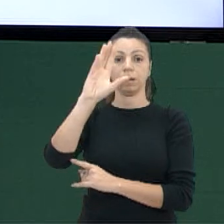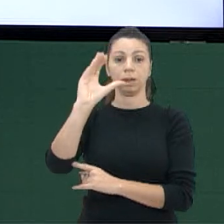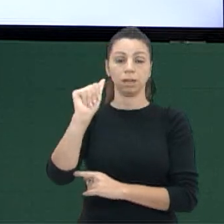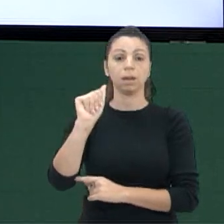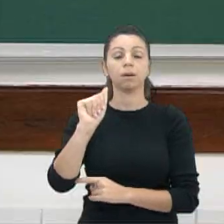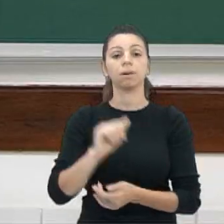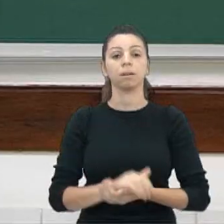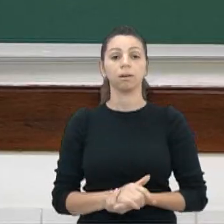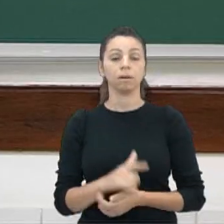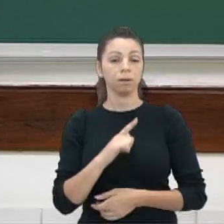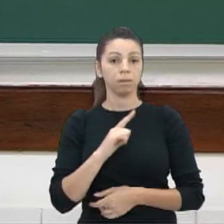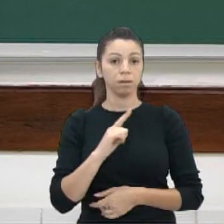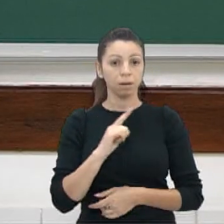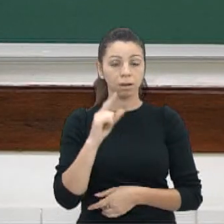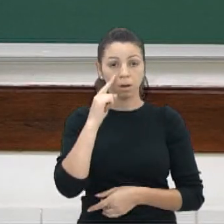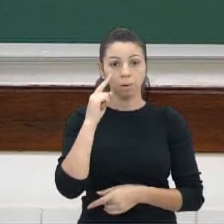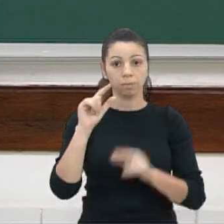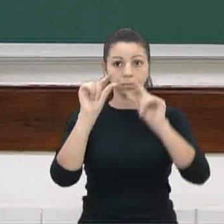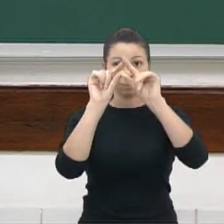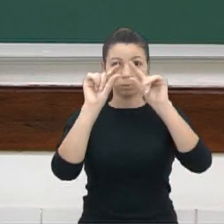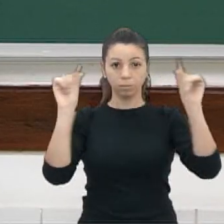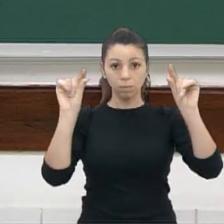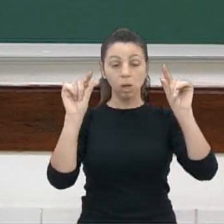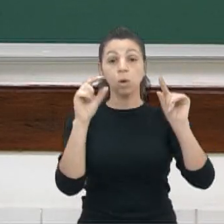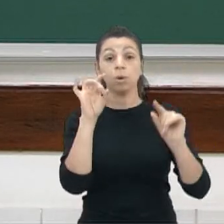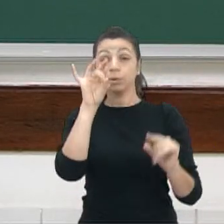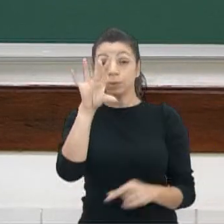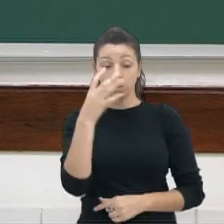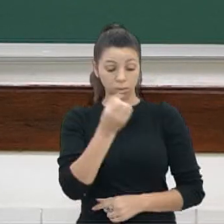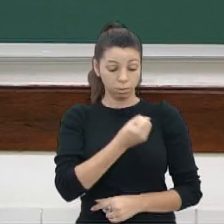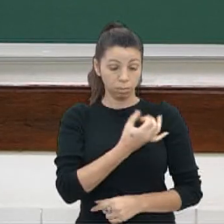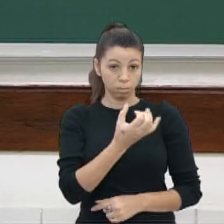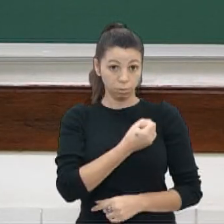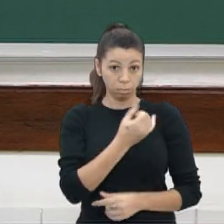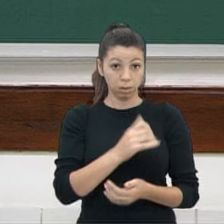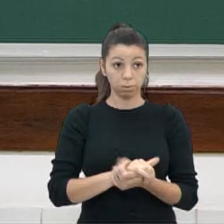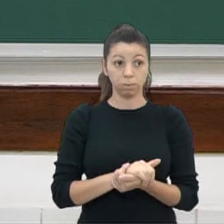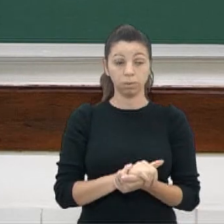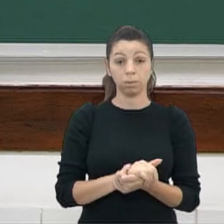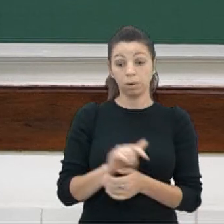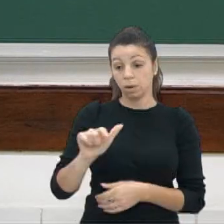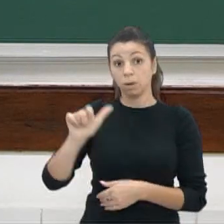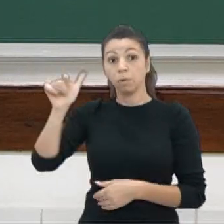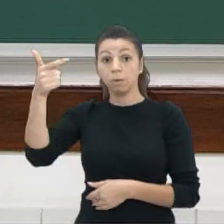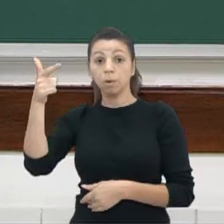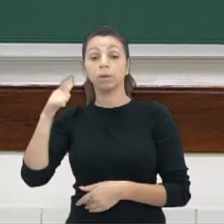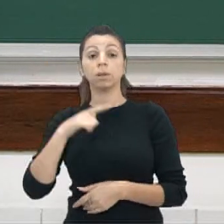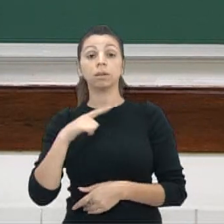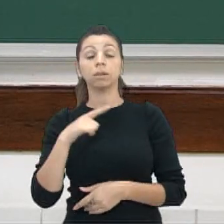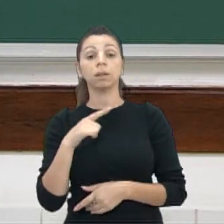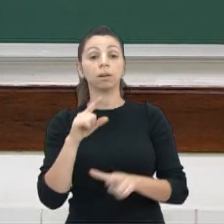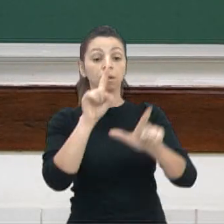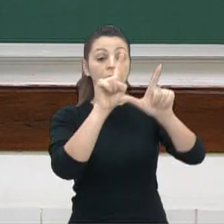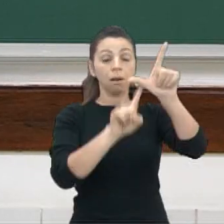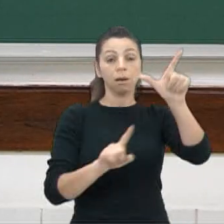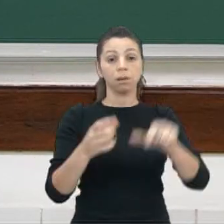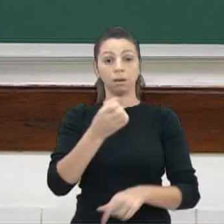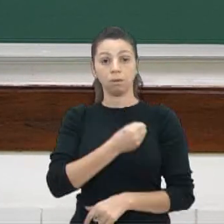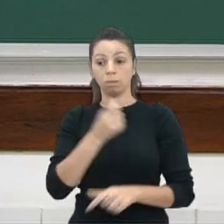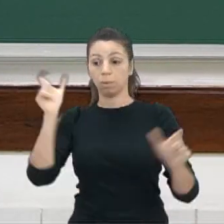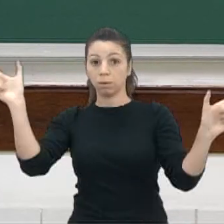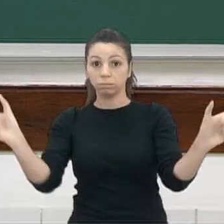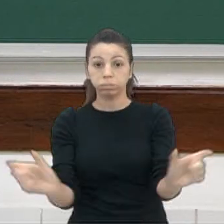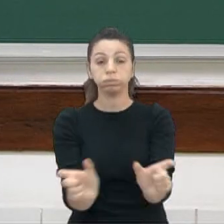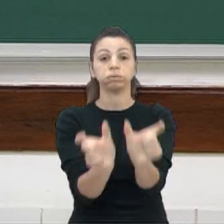uma nós temos apenas números e para outra nós temos números e letras ou apenas as